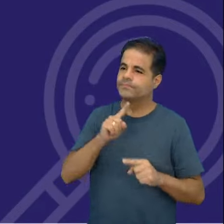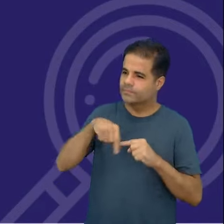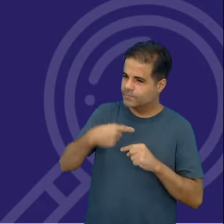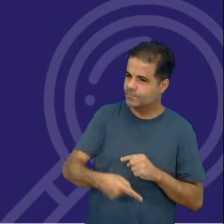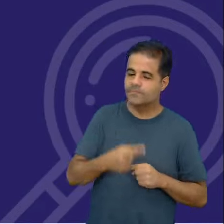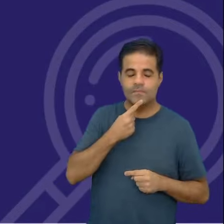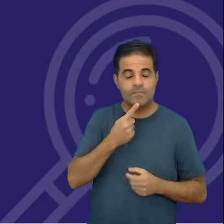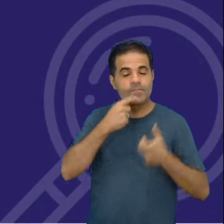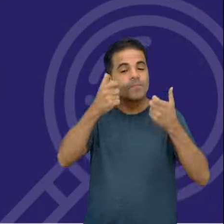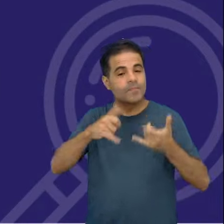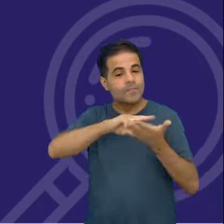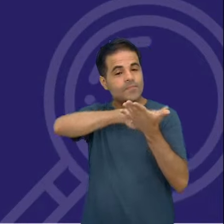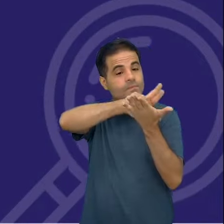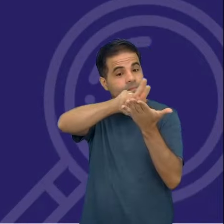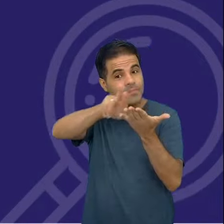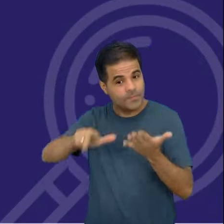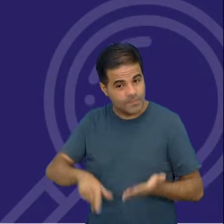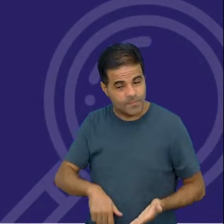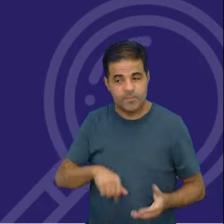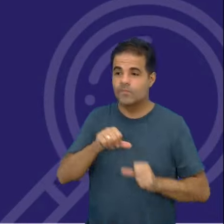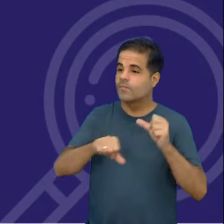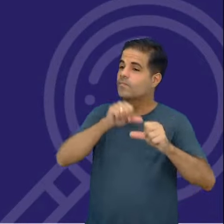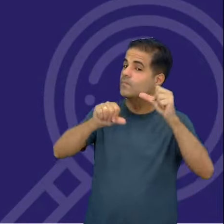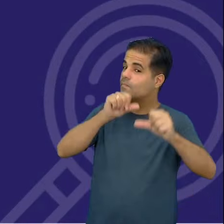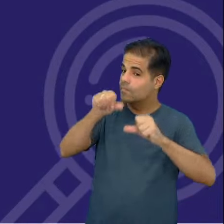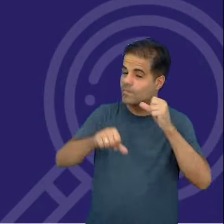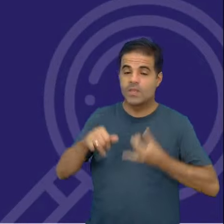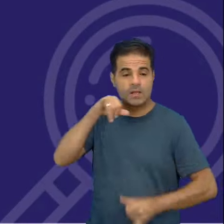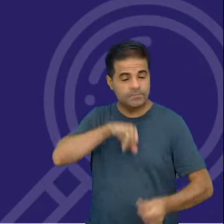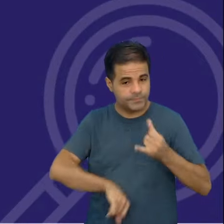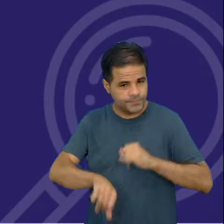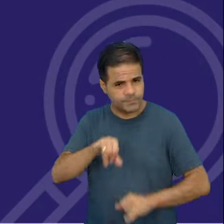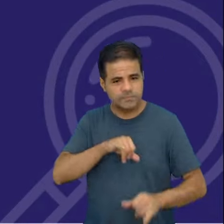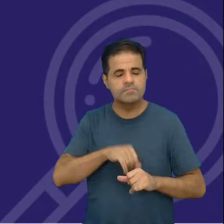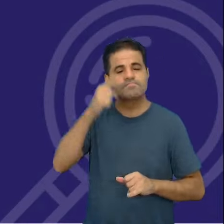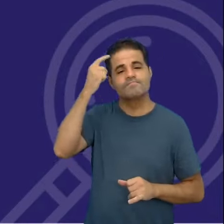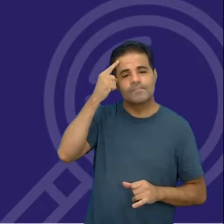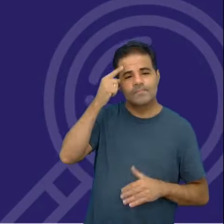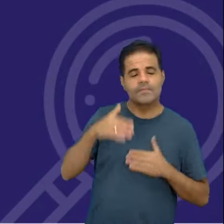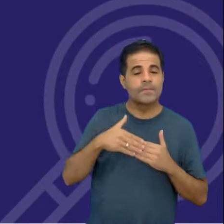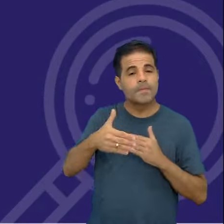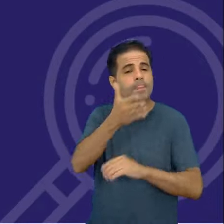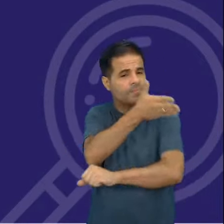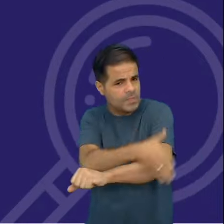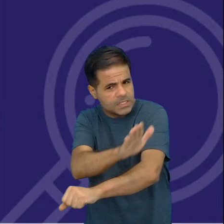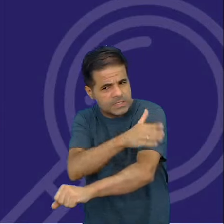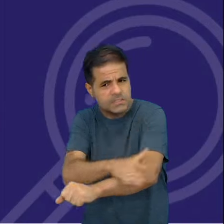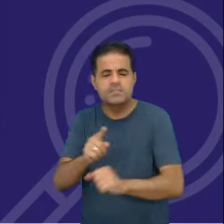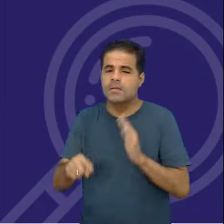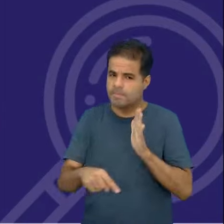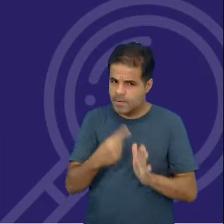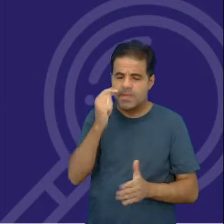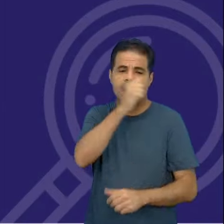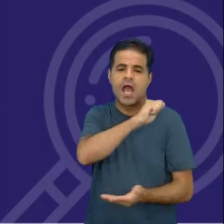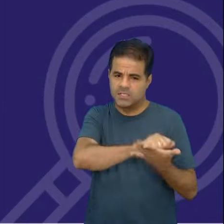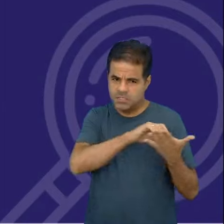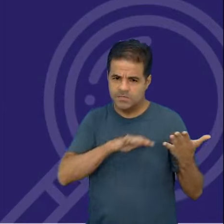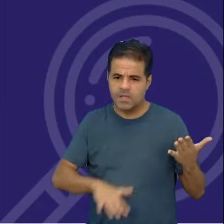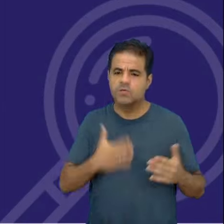gente falar das características de uma transformação química. Aí esse exercício, essa primeira